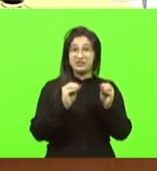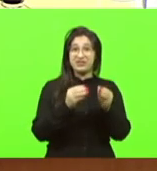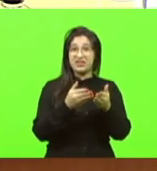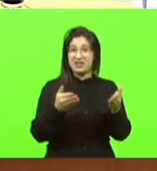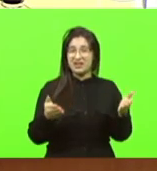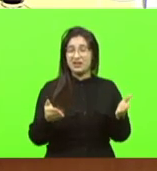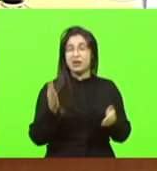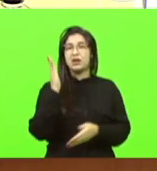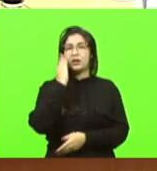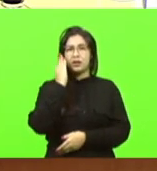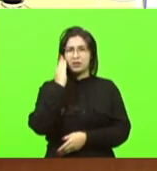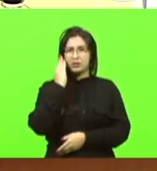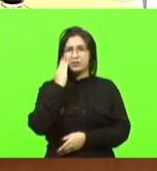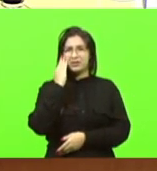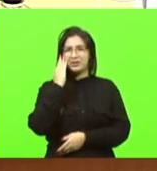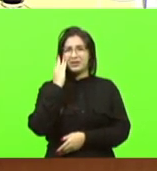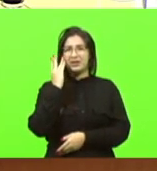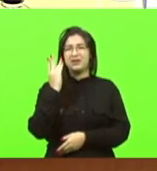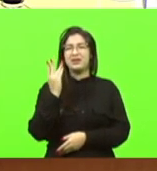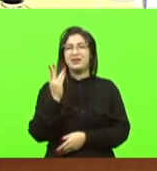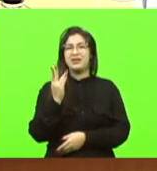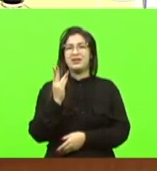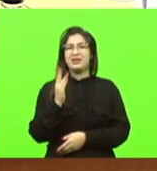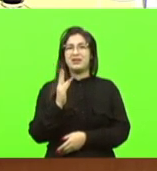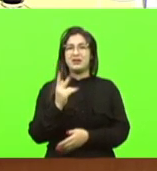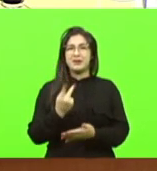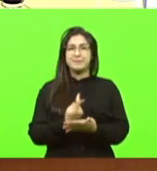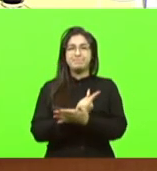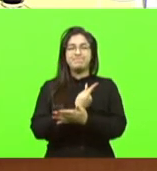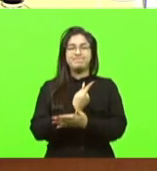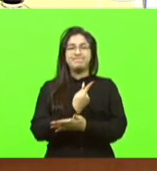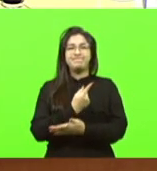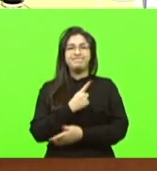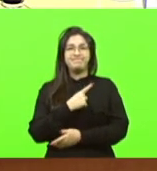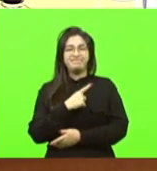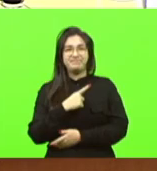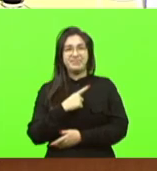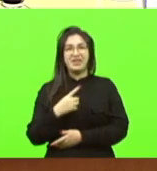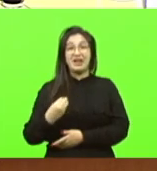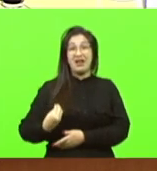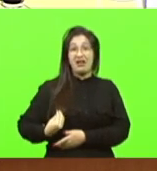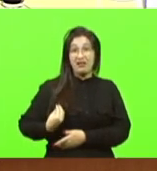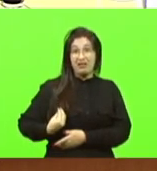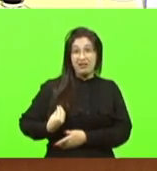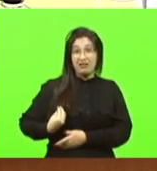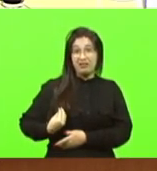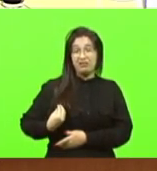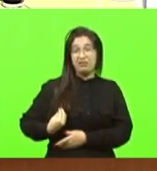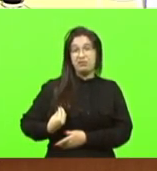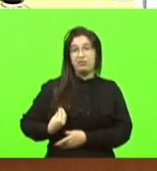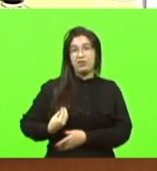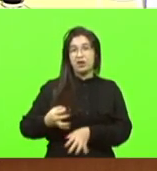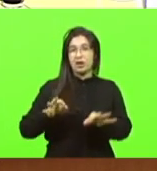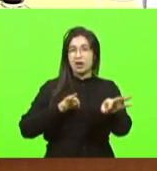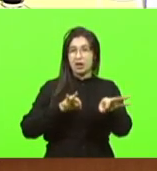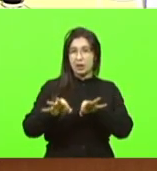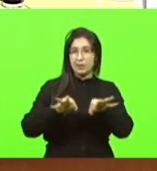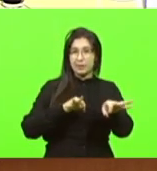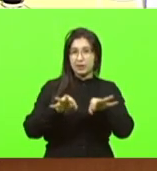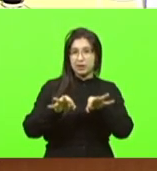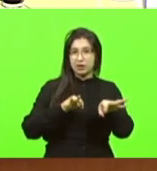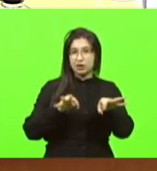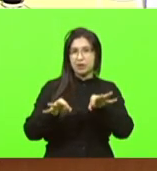mexe é com é a vida da pessoa com planejamento da